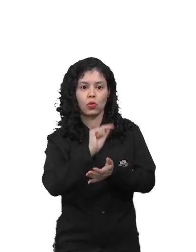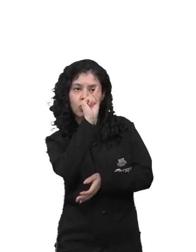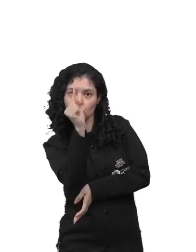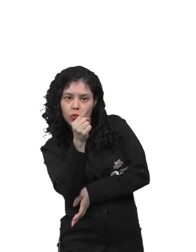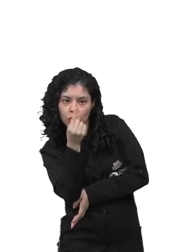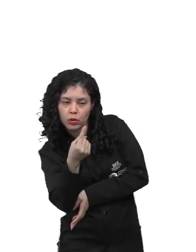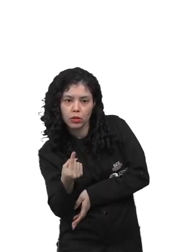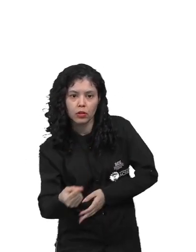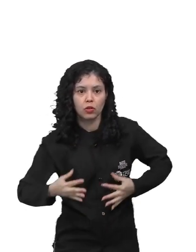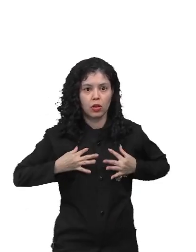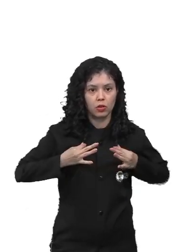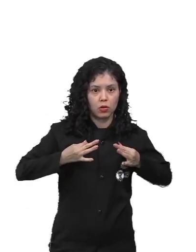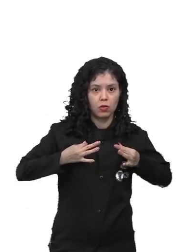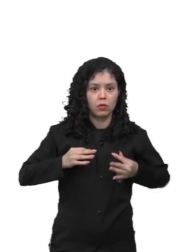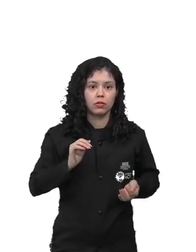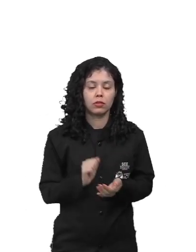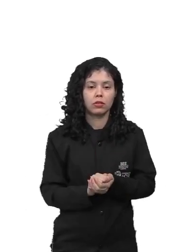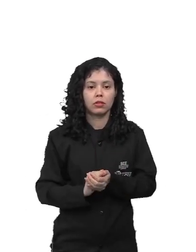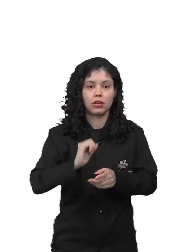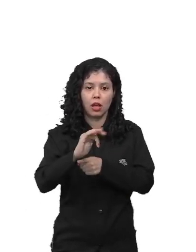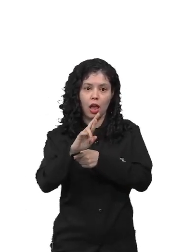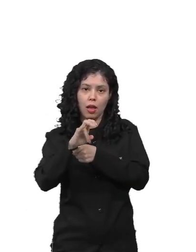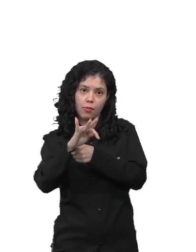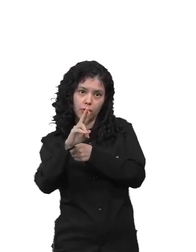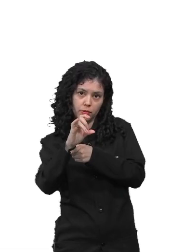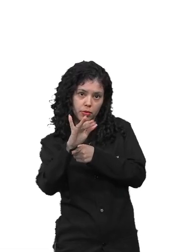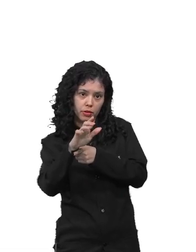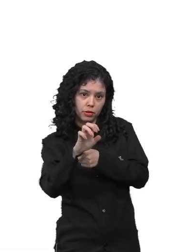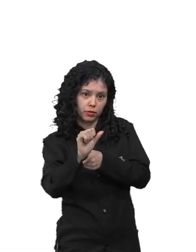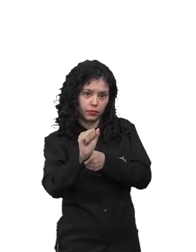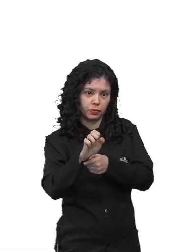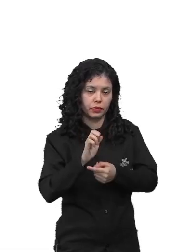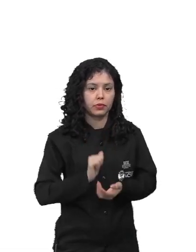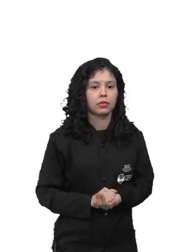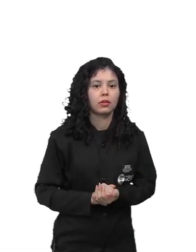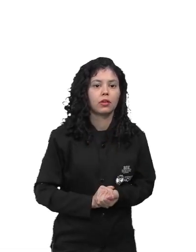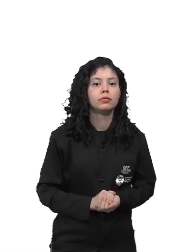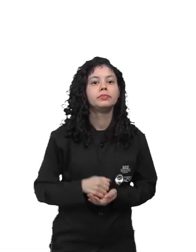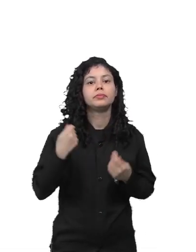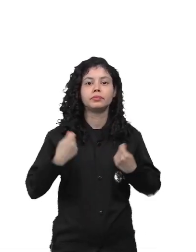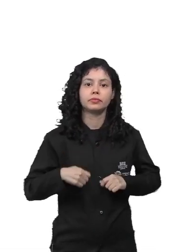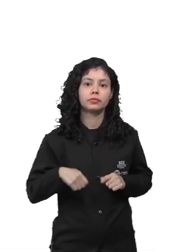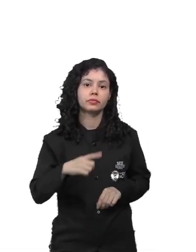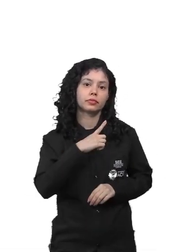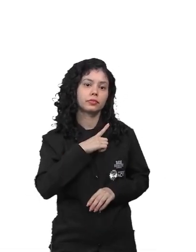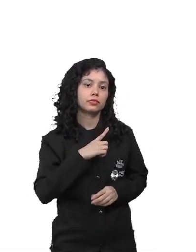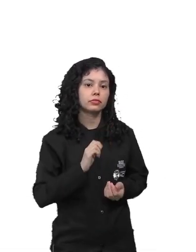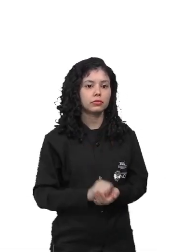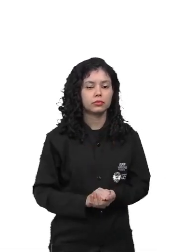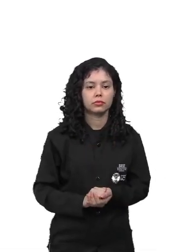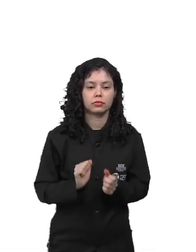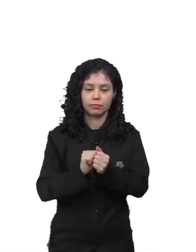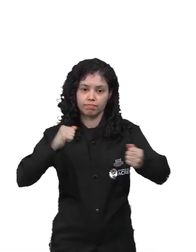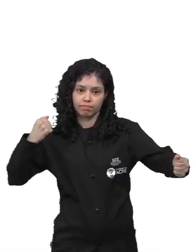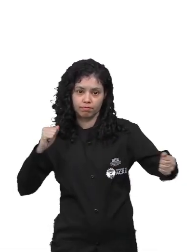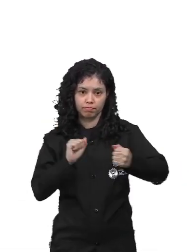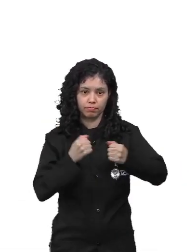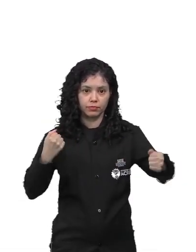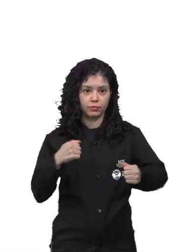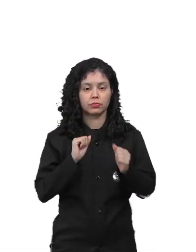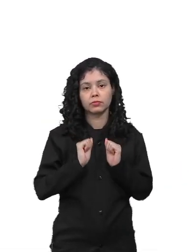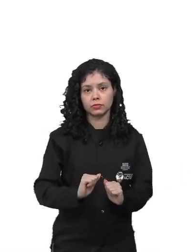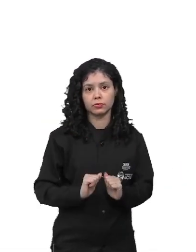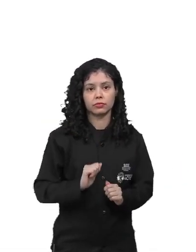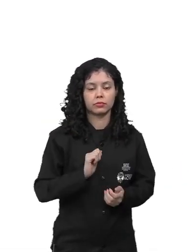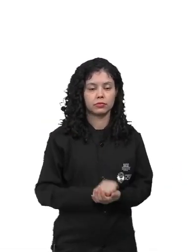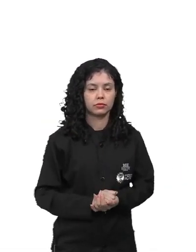ali como as molas, as roupas e os amortecedores que precisam ter aí essa elasticidade para que eles